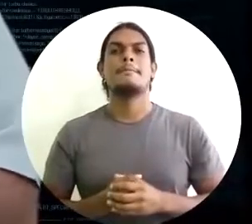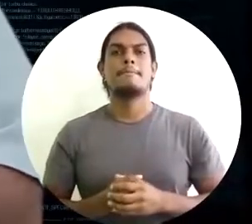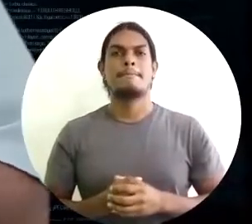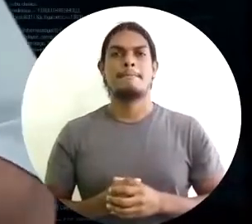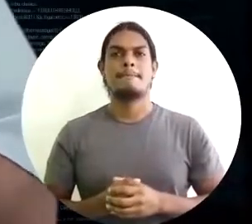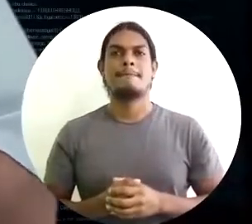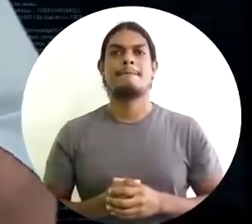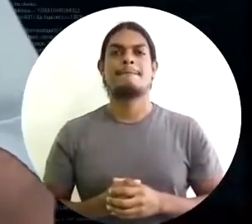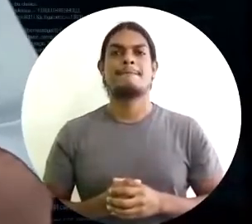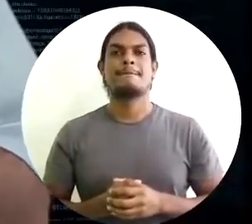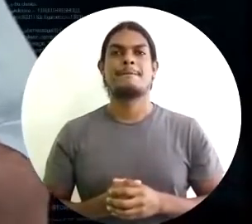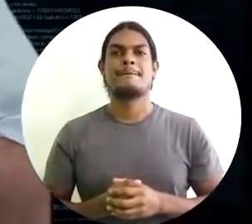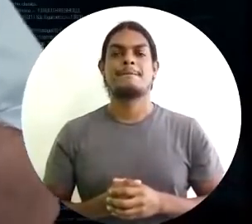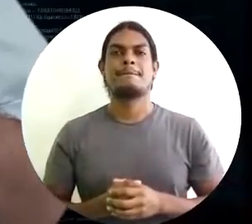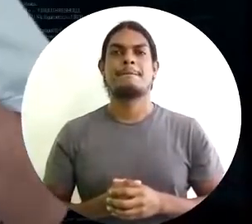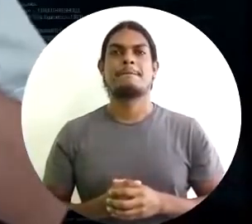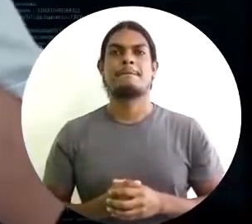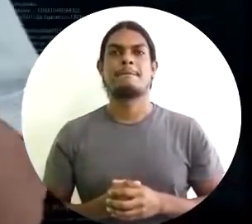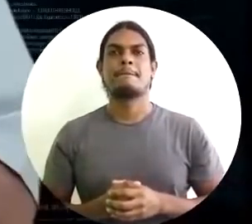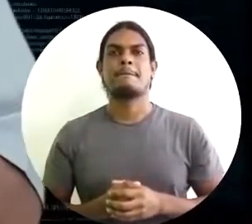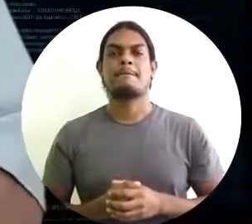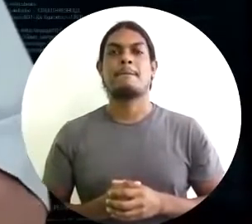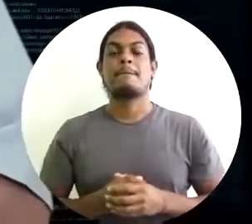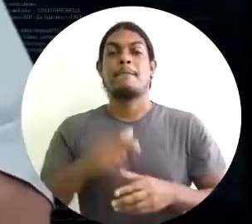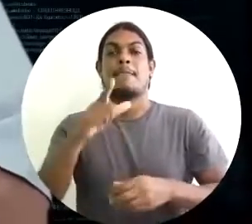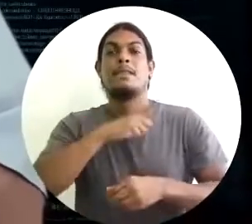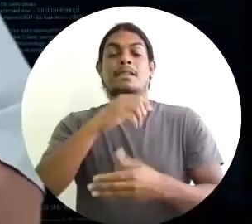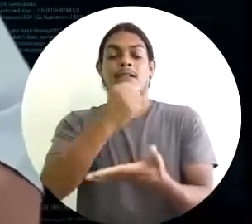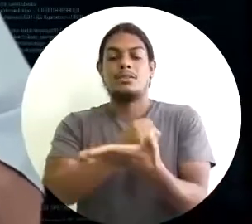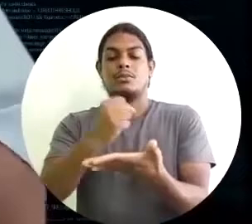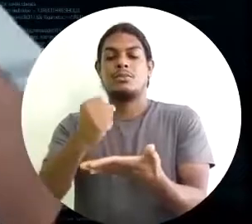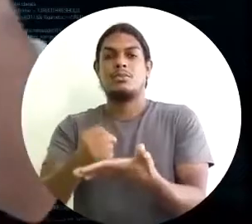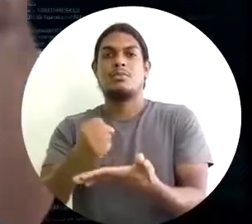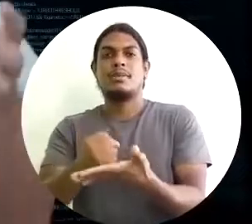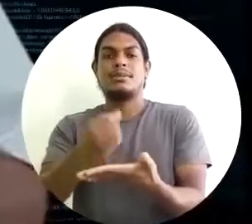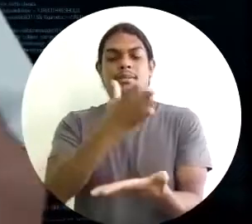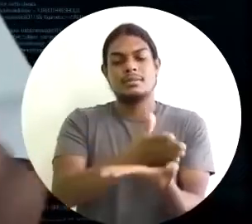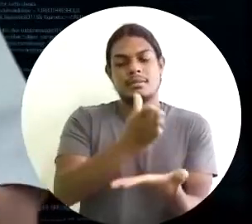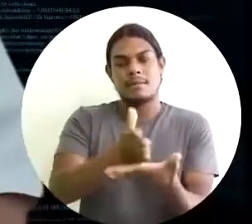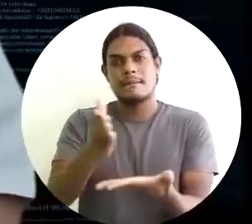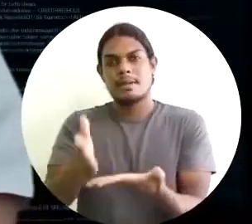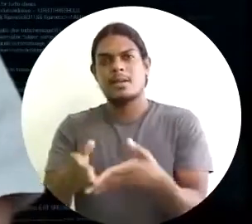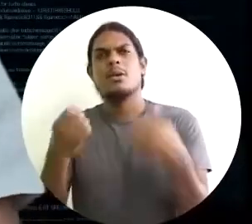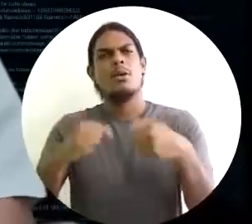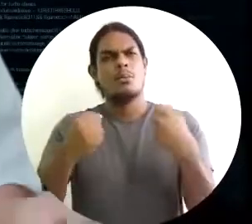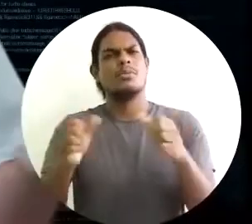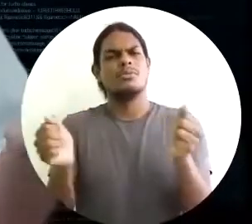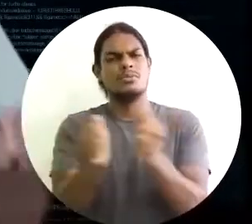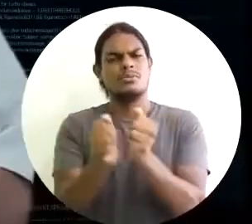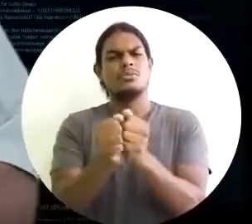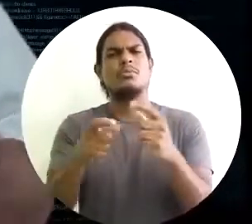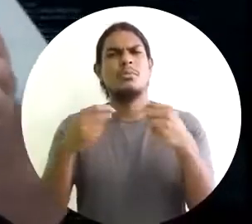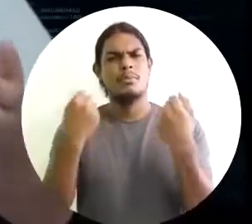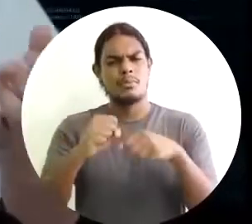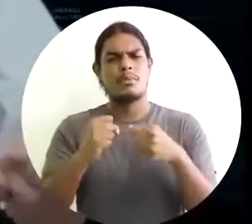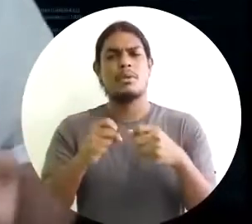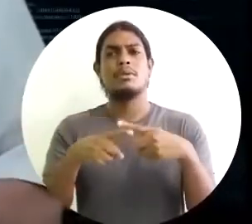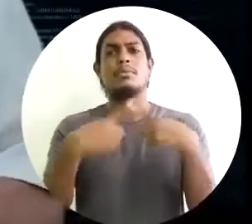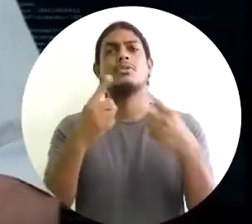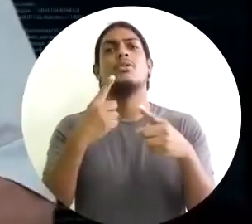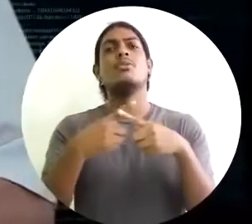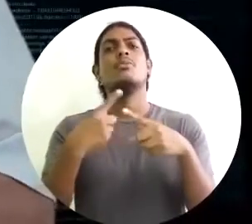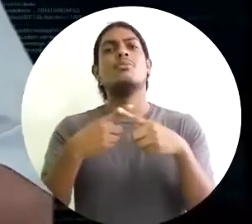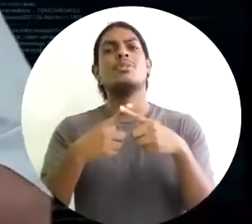o JavaScript, ele vai ter documentos separados. Pode ser tudo junto? Ainda pode, mas por que a gente